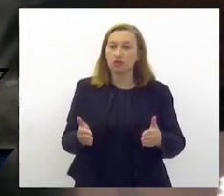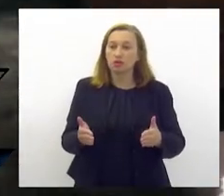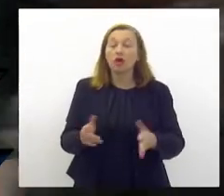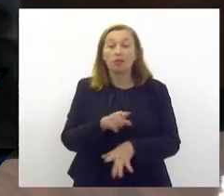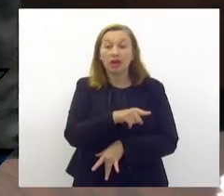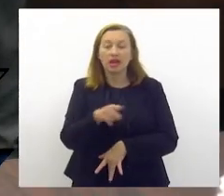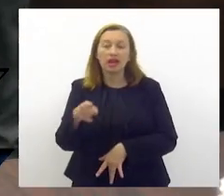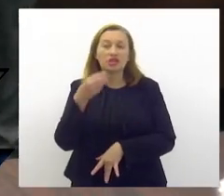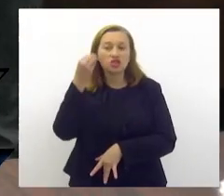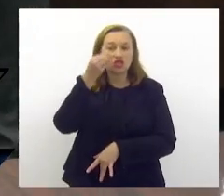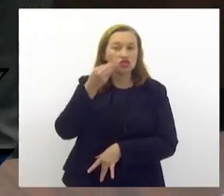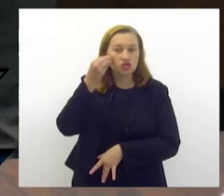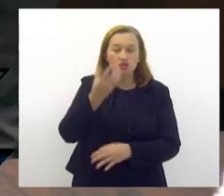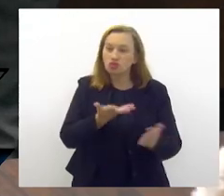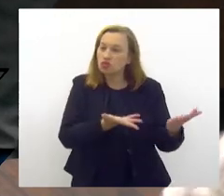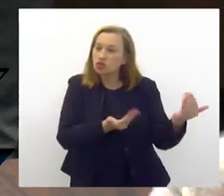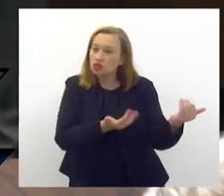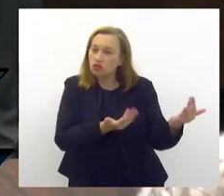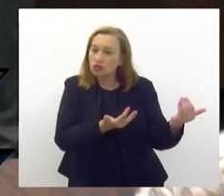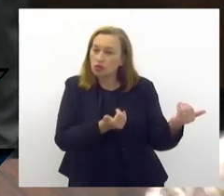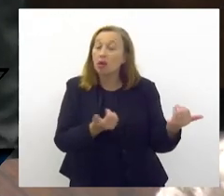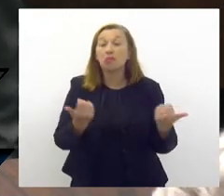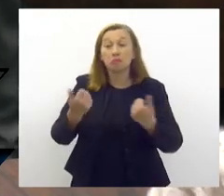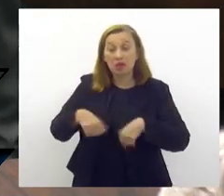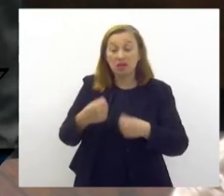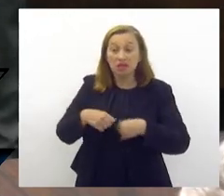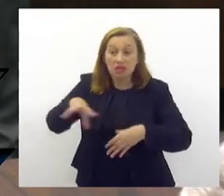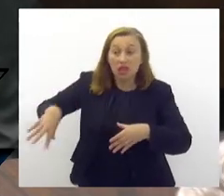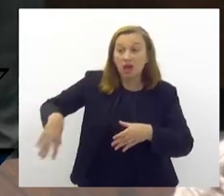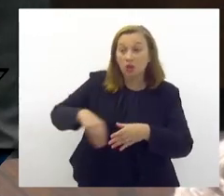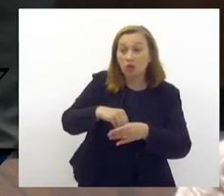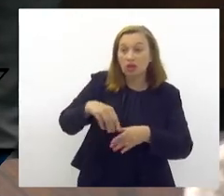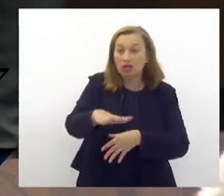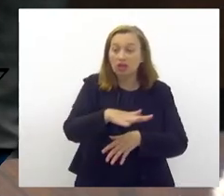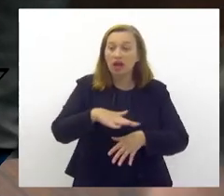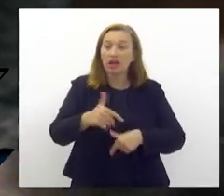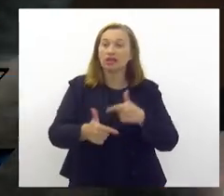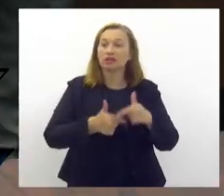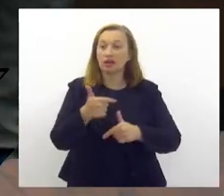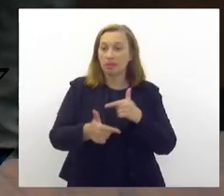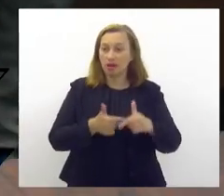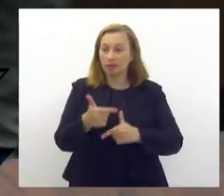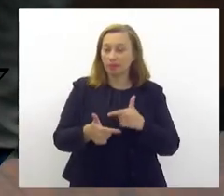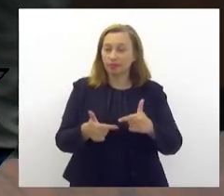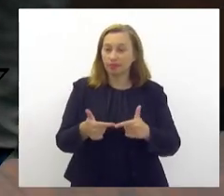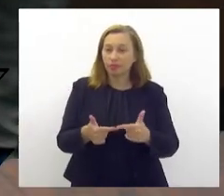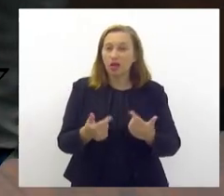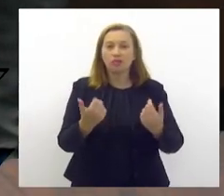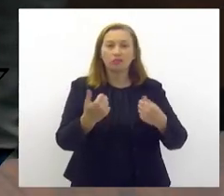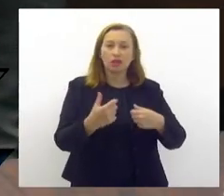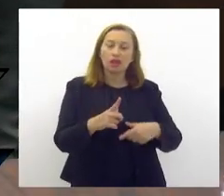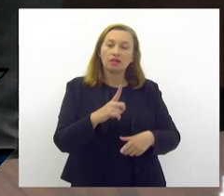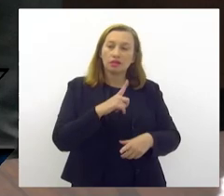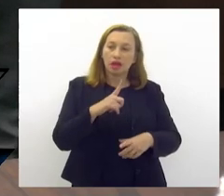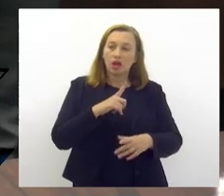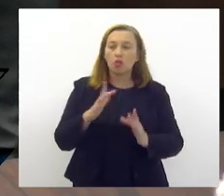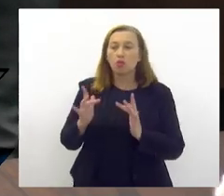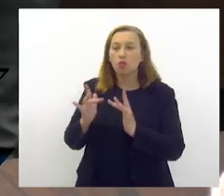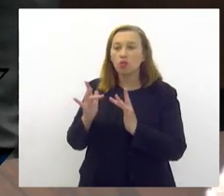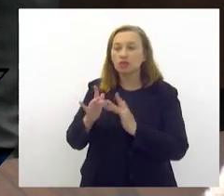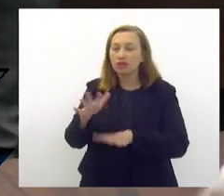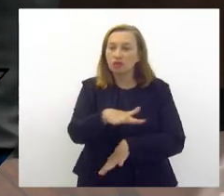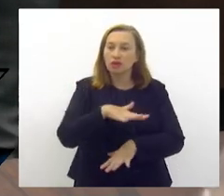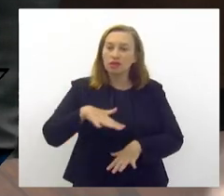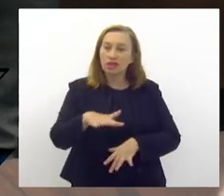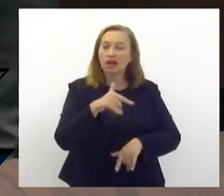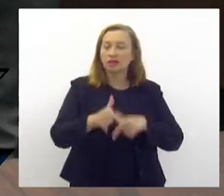esses jovens, essas pessoas que tanto precisam ser incluídas no mercado de trabalho, tenham seu contato com esse